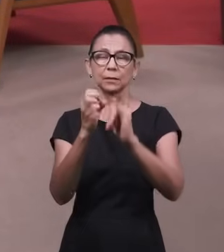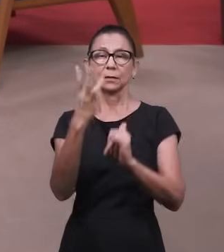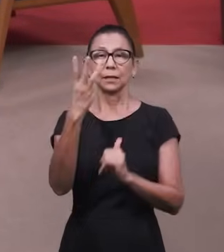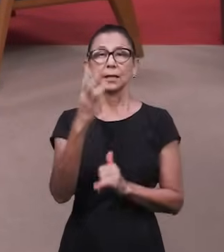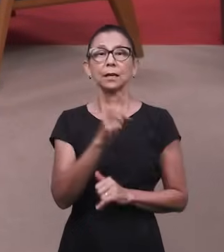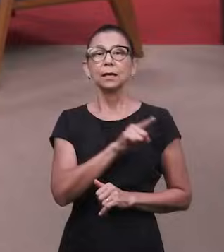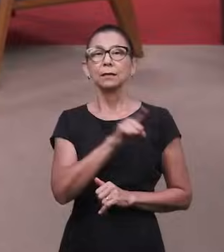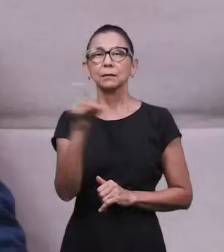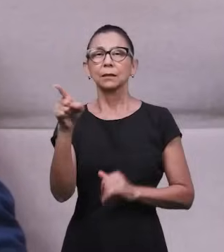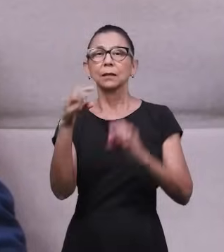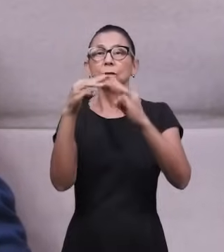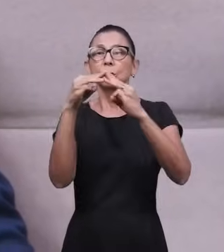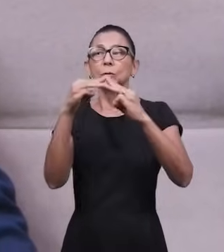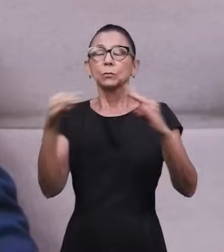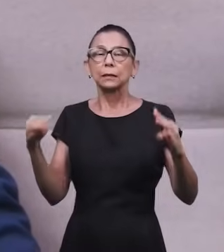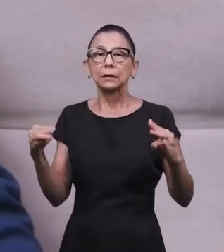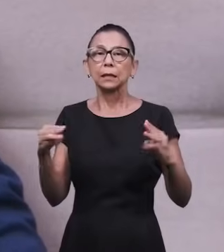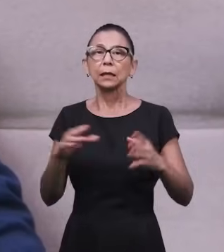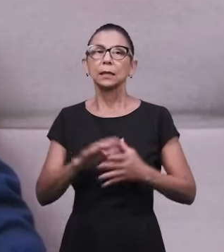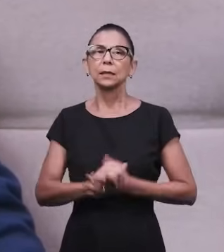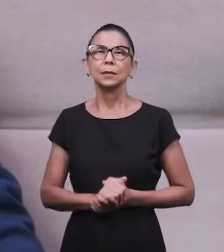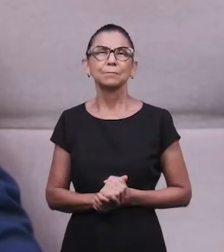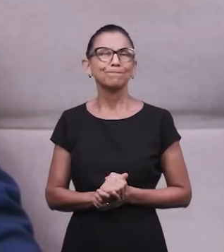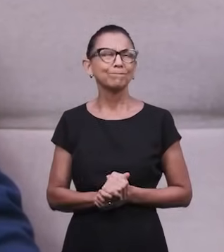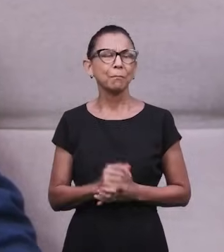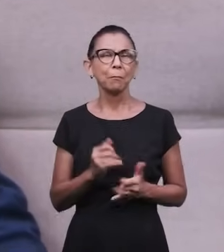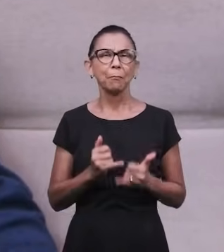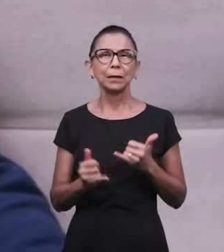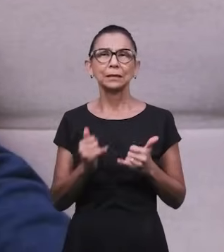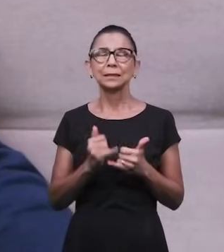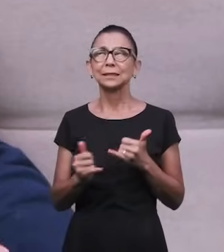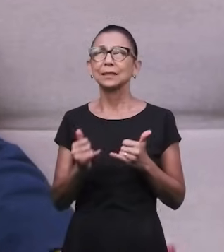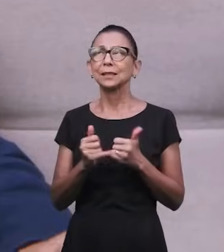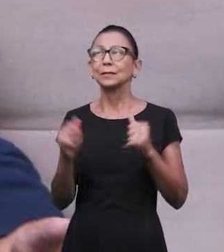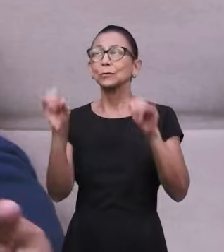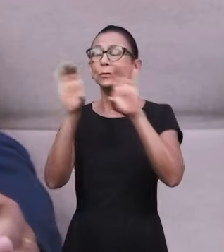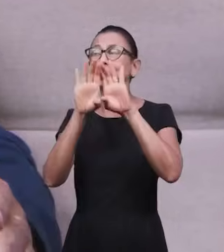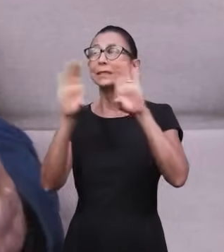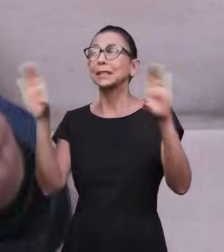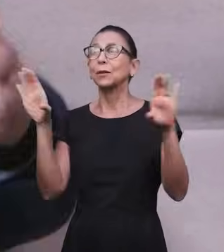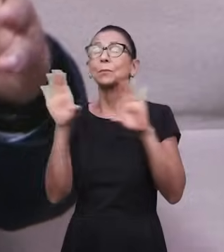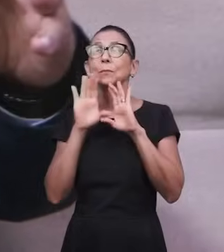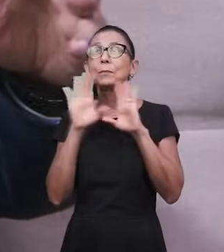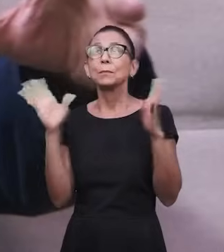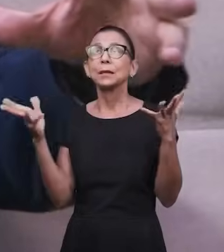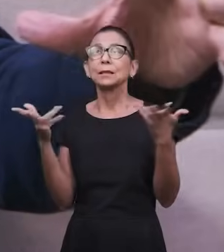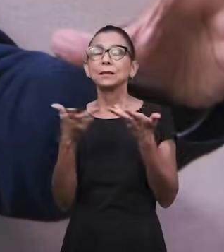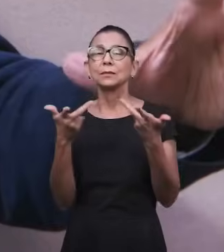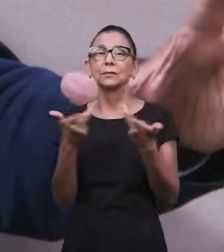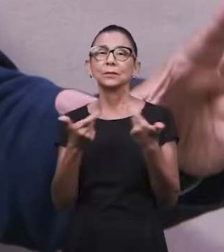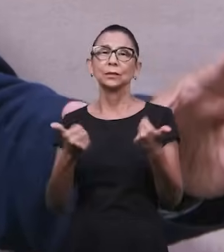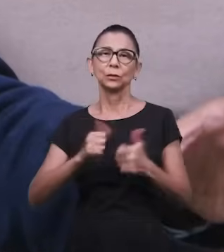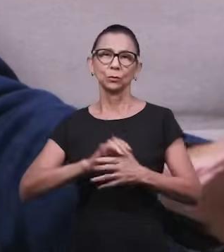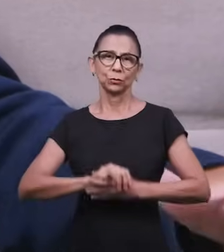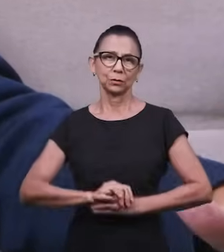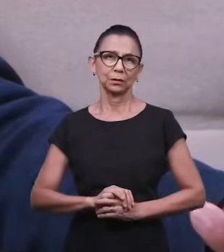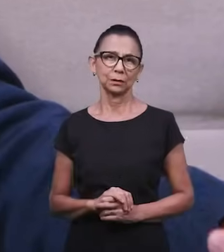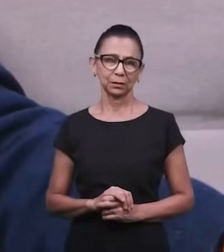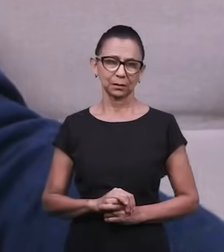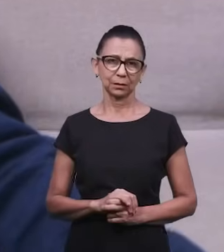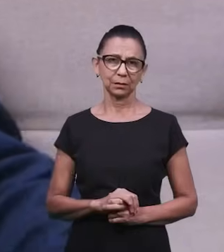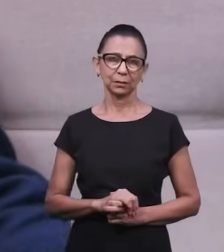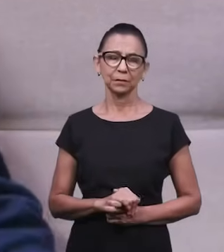até já ter uma experiência com o Evangelho, eles falam assim, eu nunca ouvi essa expressão,